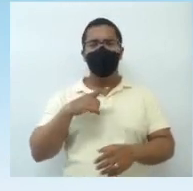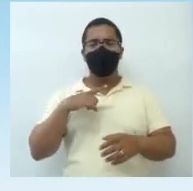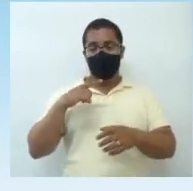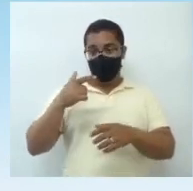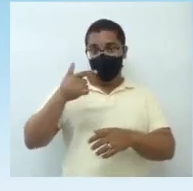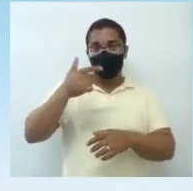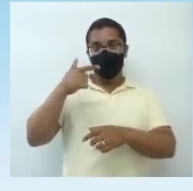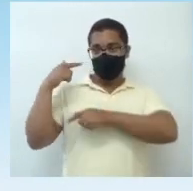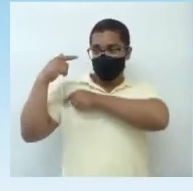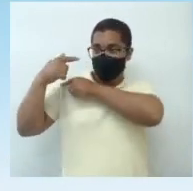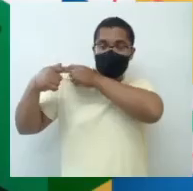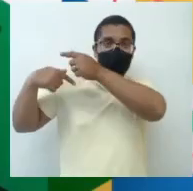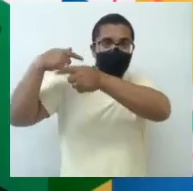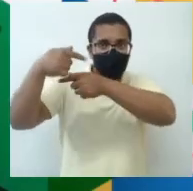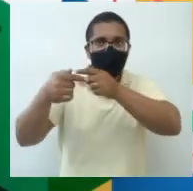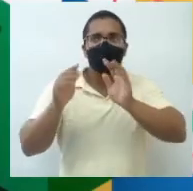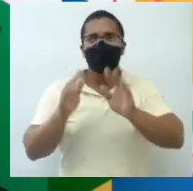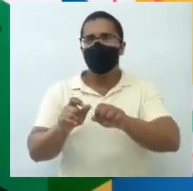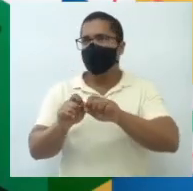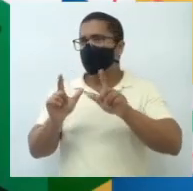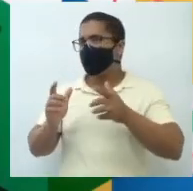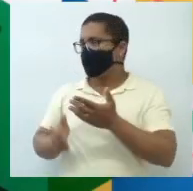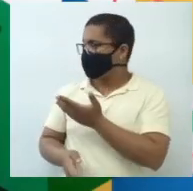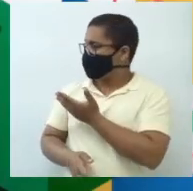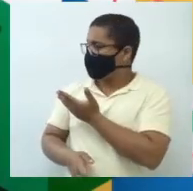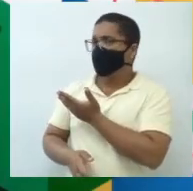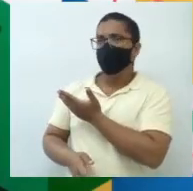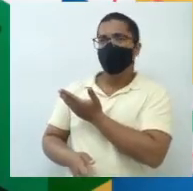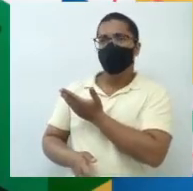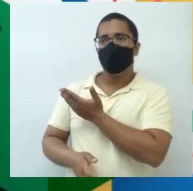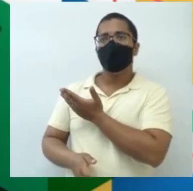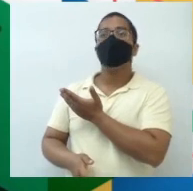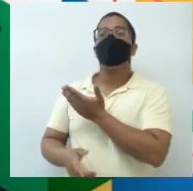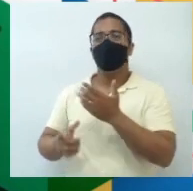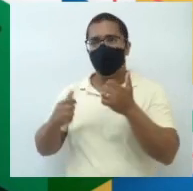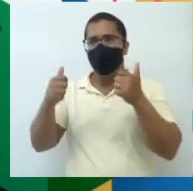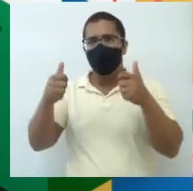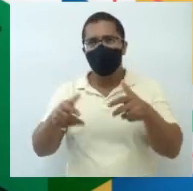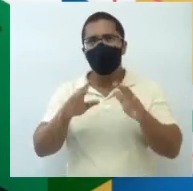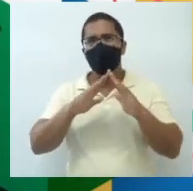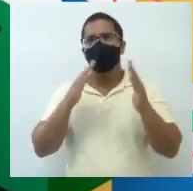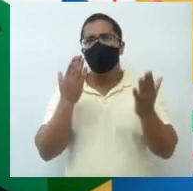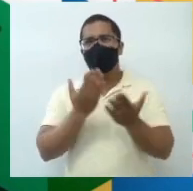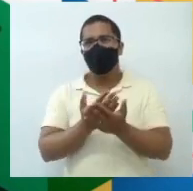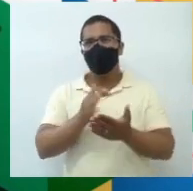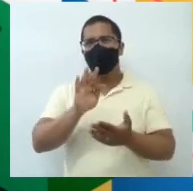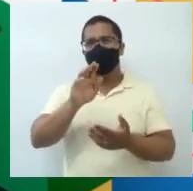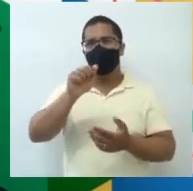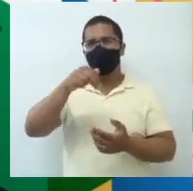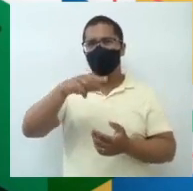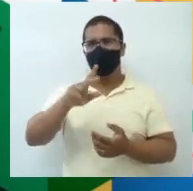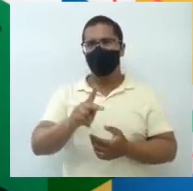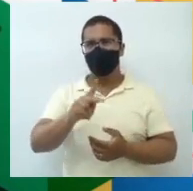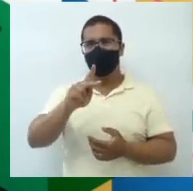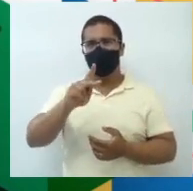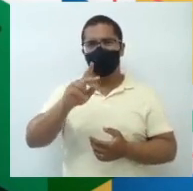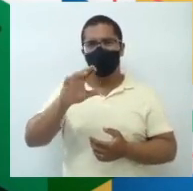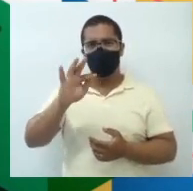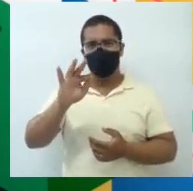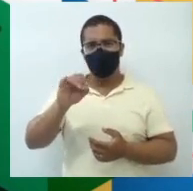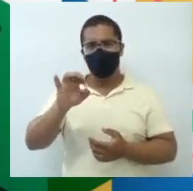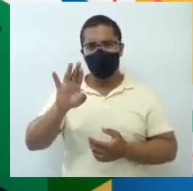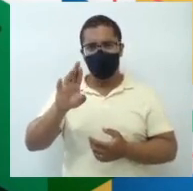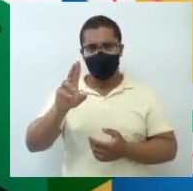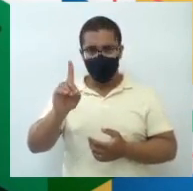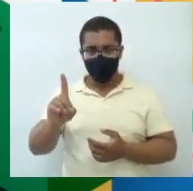geração como vocês podem ver aí nos slides da chamada geração da escola de Frankfurt ele foi integrado na escola